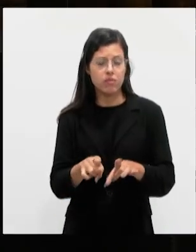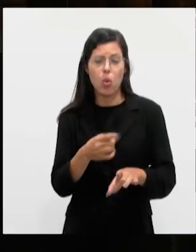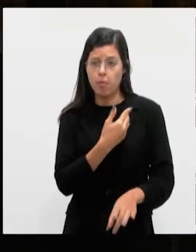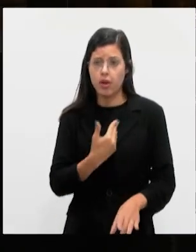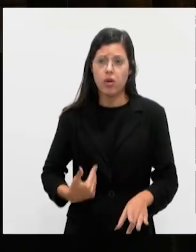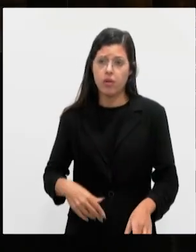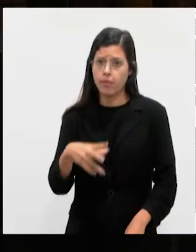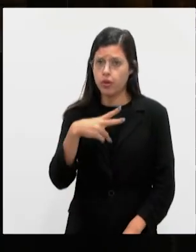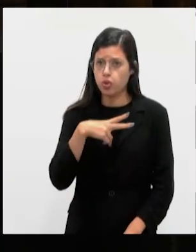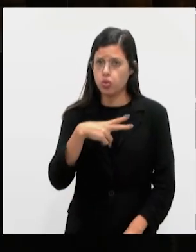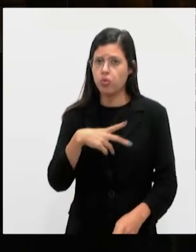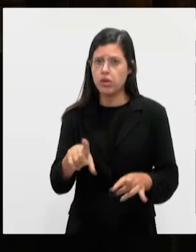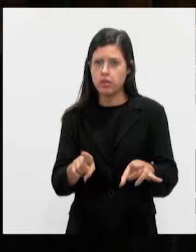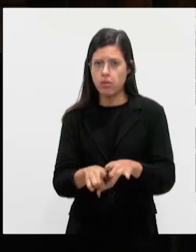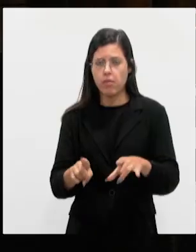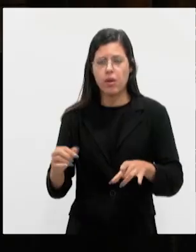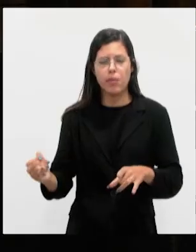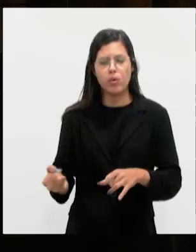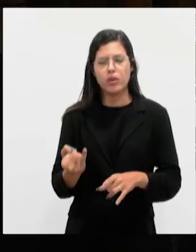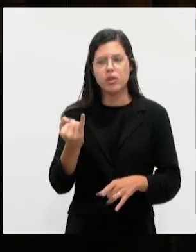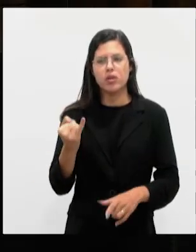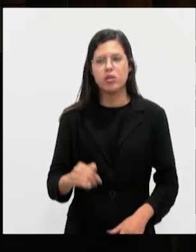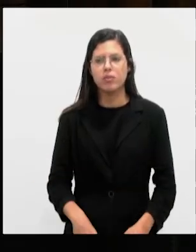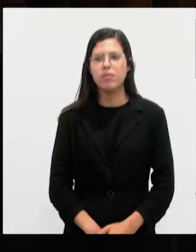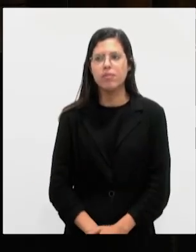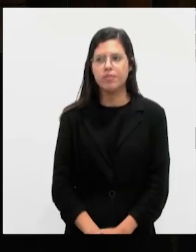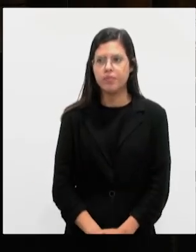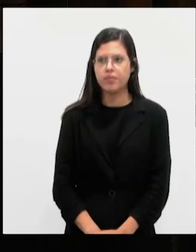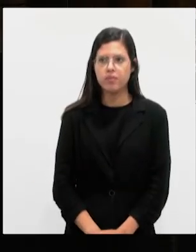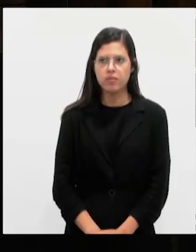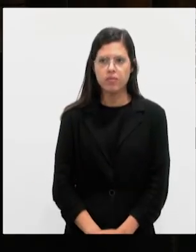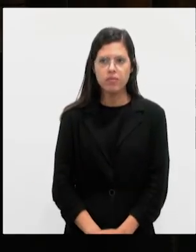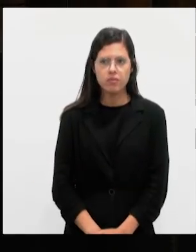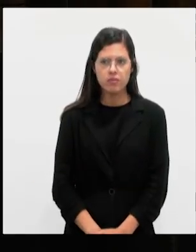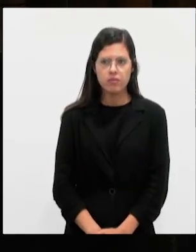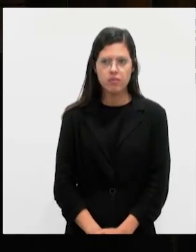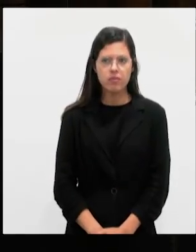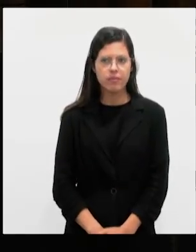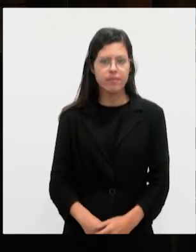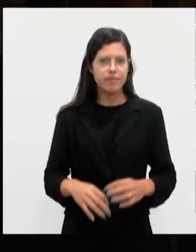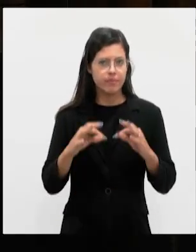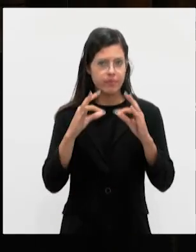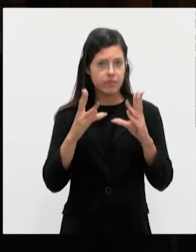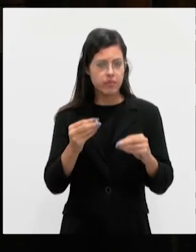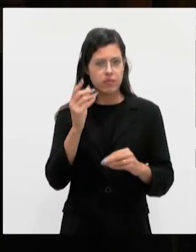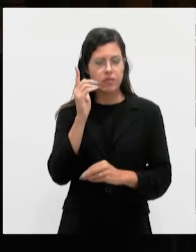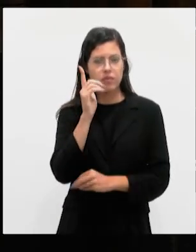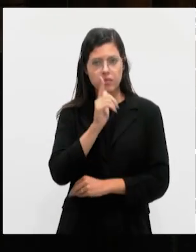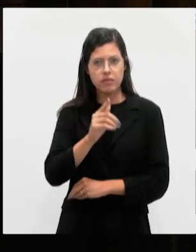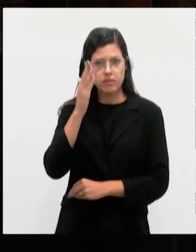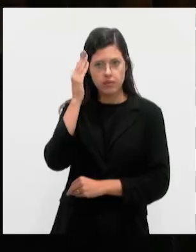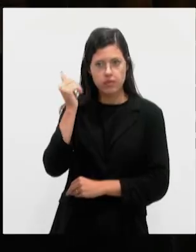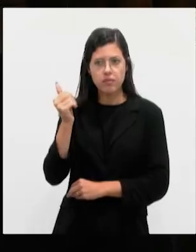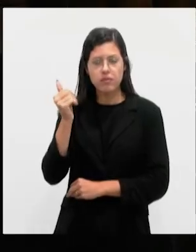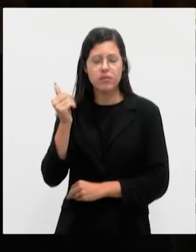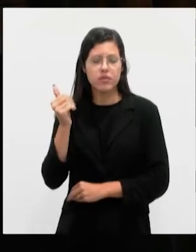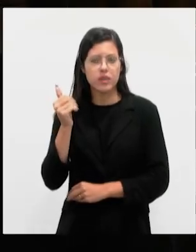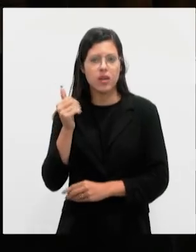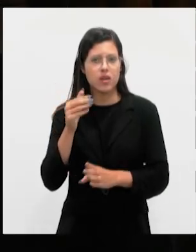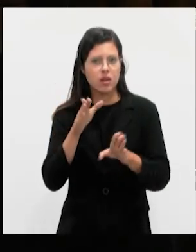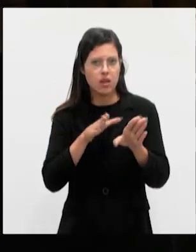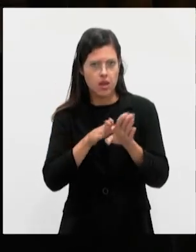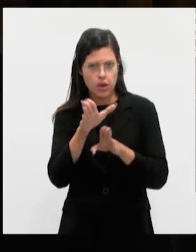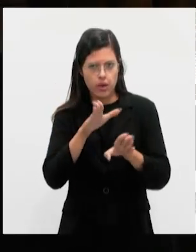são um número considerável, para que todos possam saber e possam